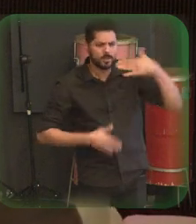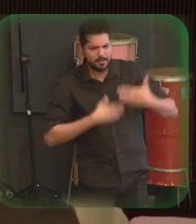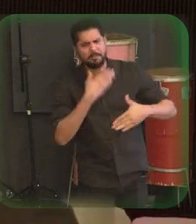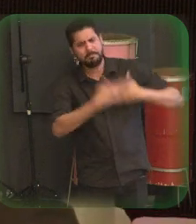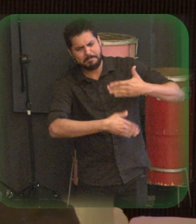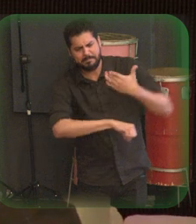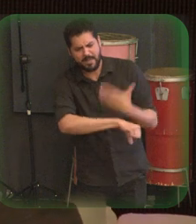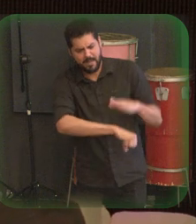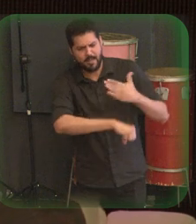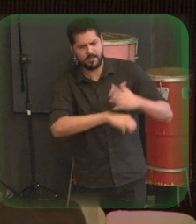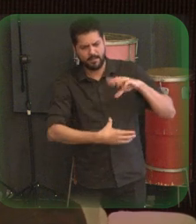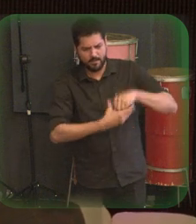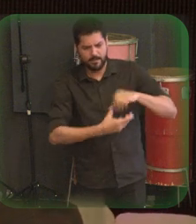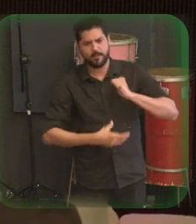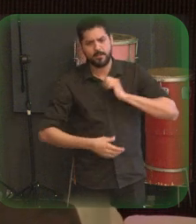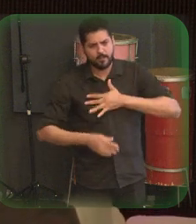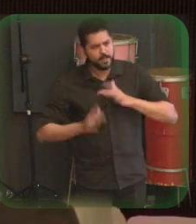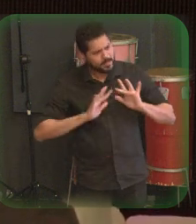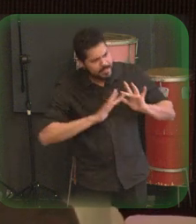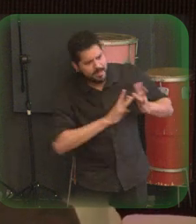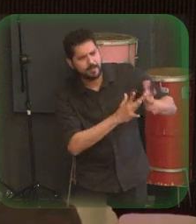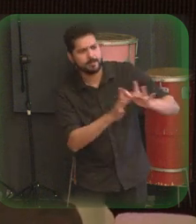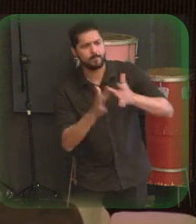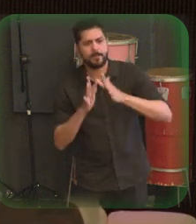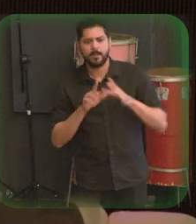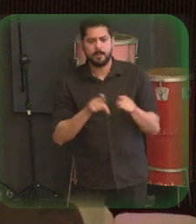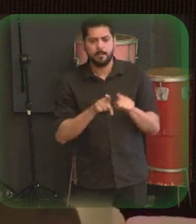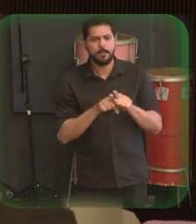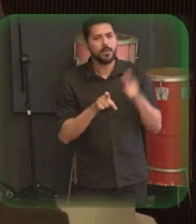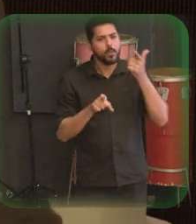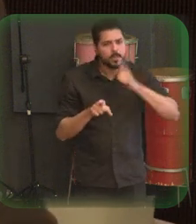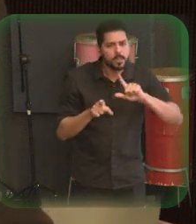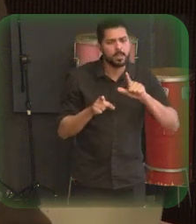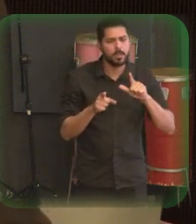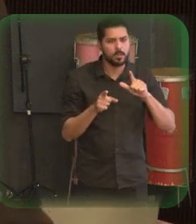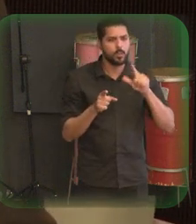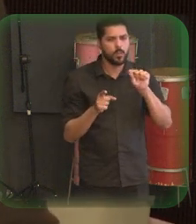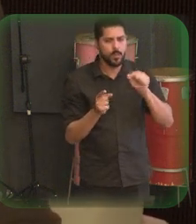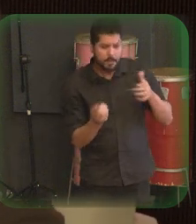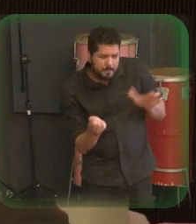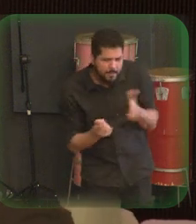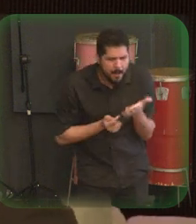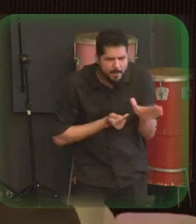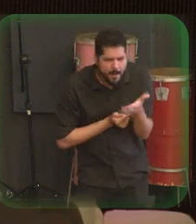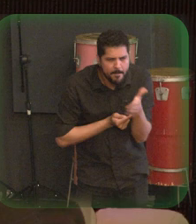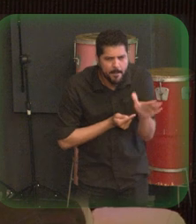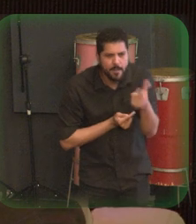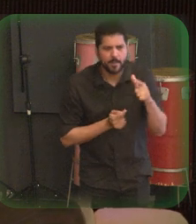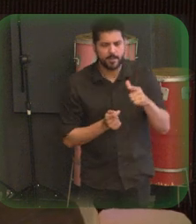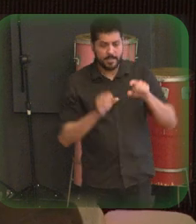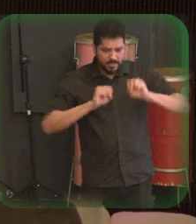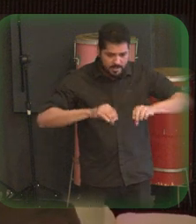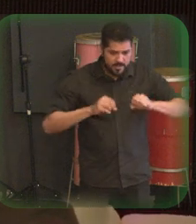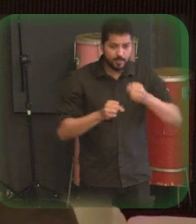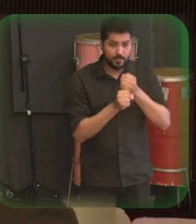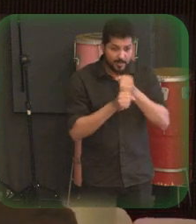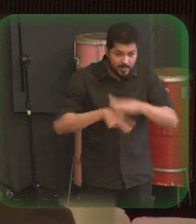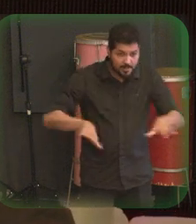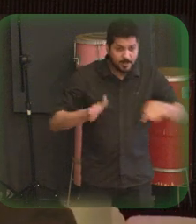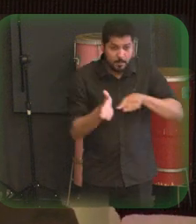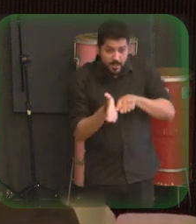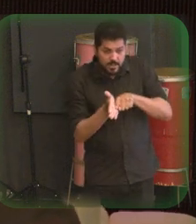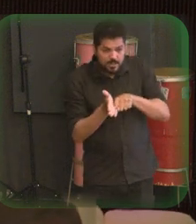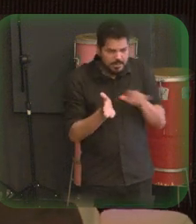Instituto Federal de Pernambuco, articulando e perpassando a gestão, o ensino, a extensão, a pesquisa e as tecnologias, visando